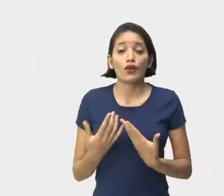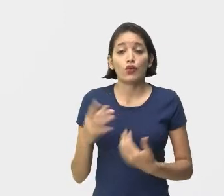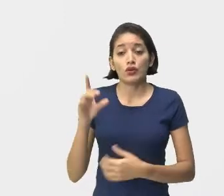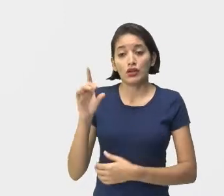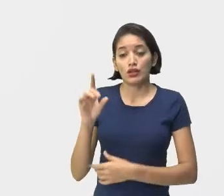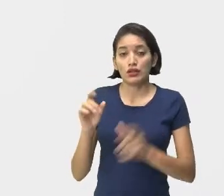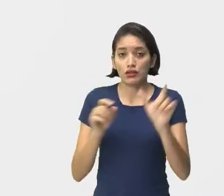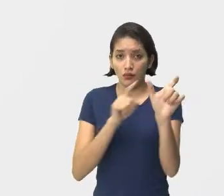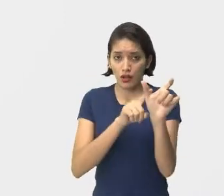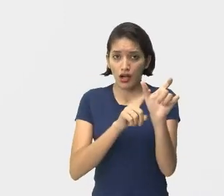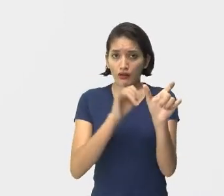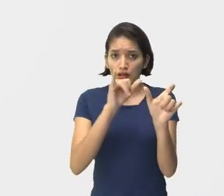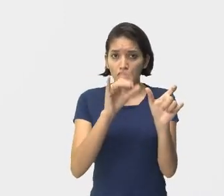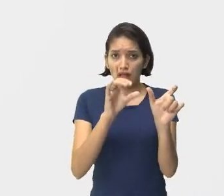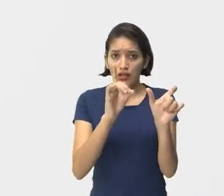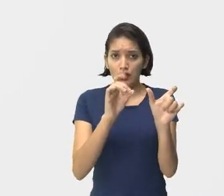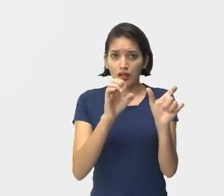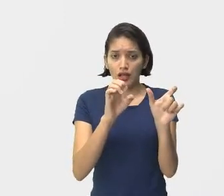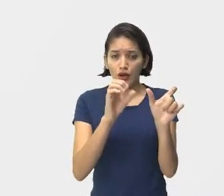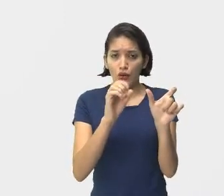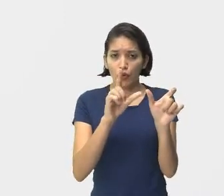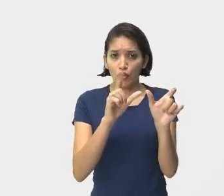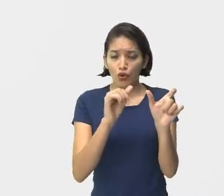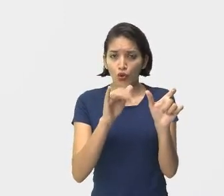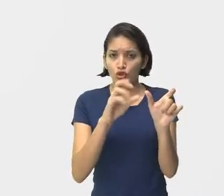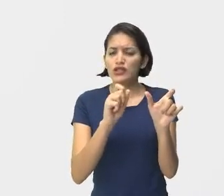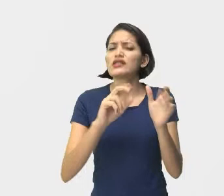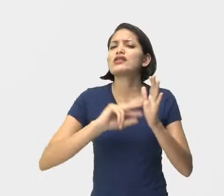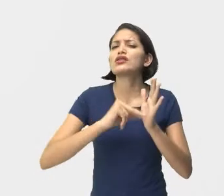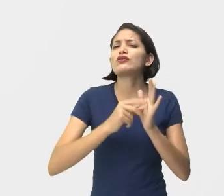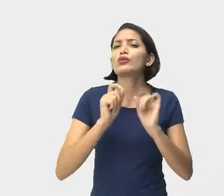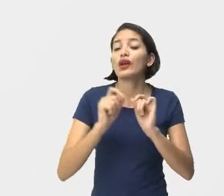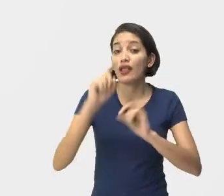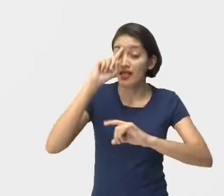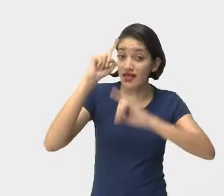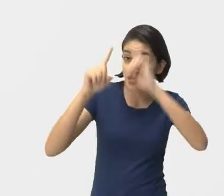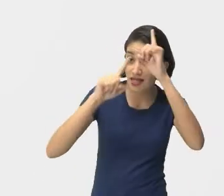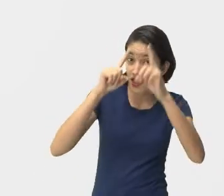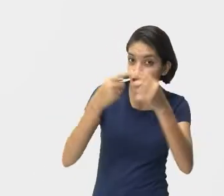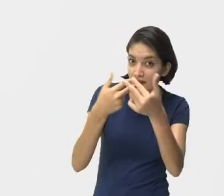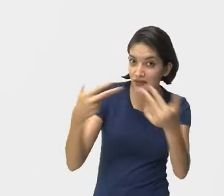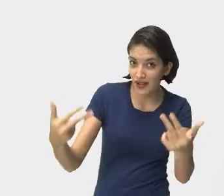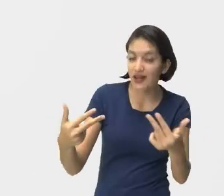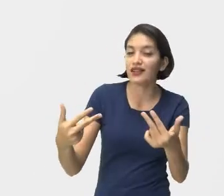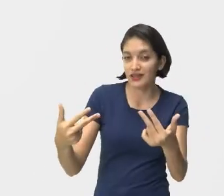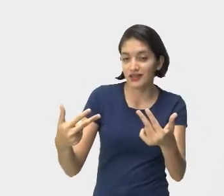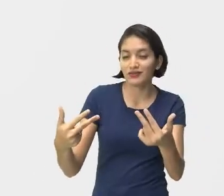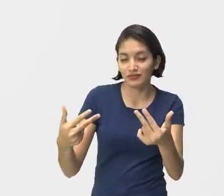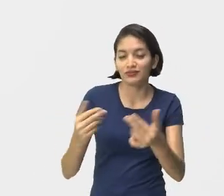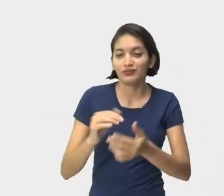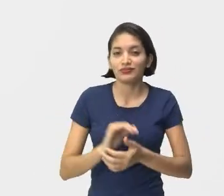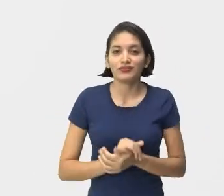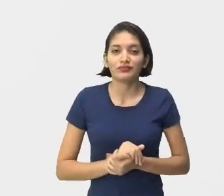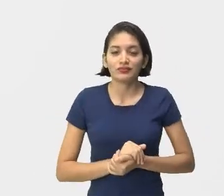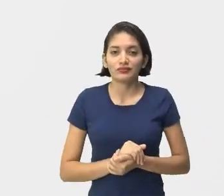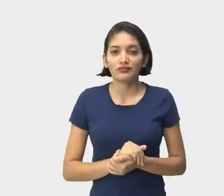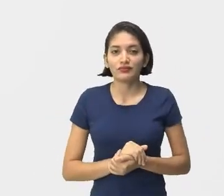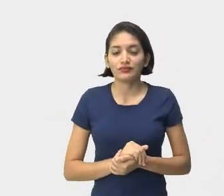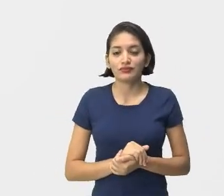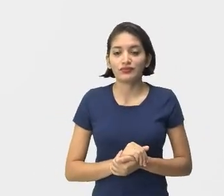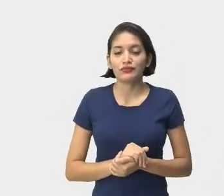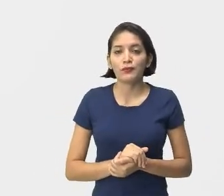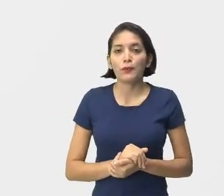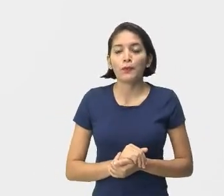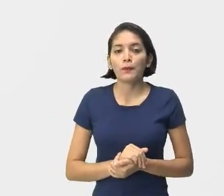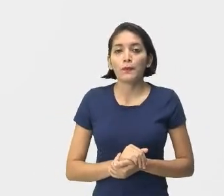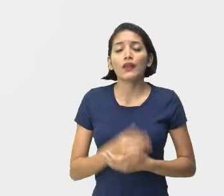palavrinha que está ligada com o quê? Ideia, né? Ideia. Ideologia. Ideia. Na